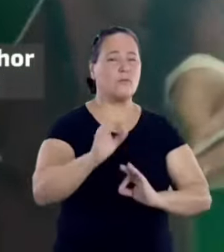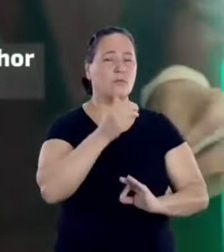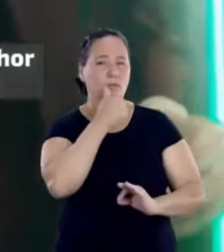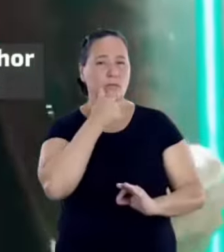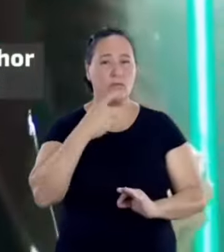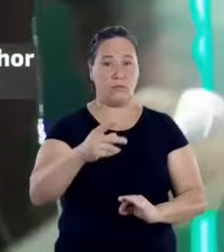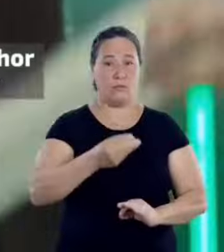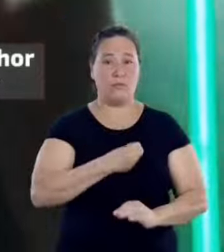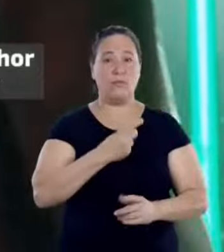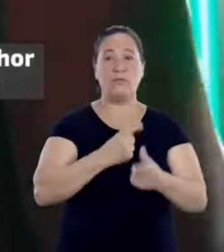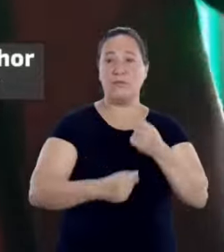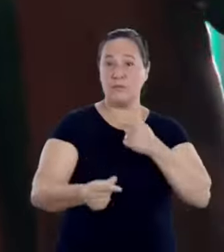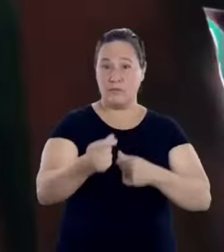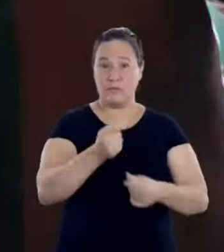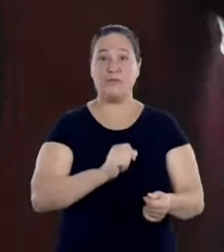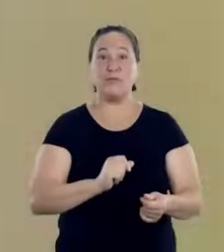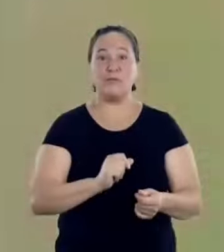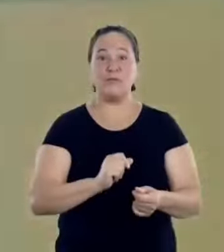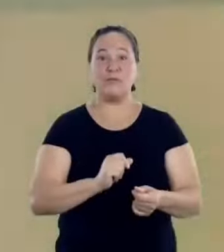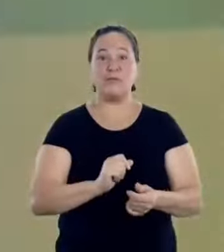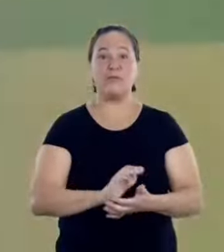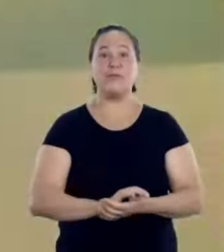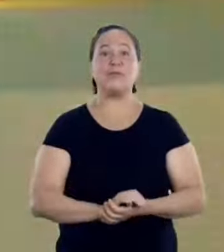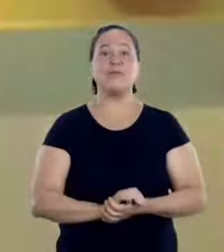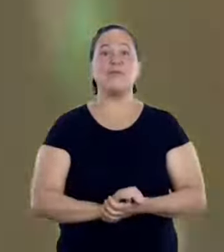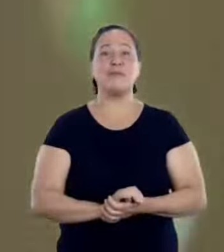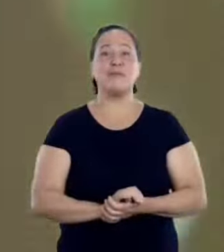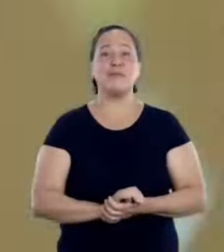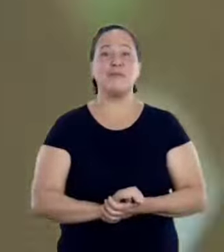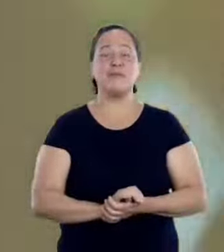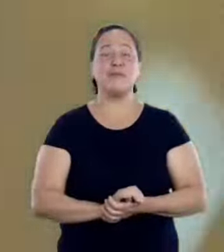melhor a sua vida financeira?